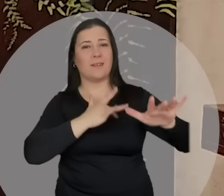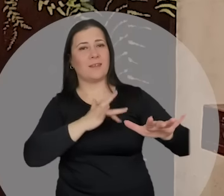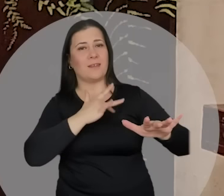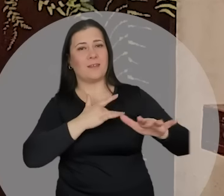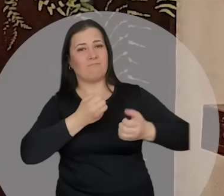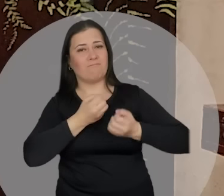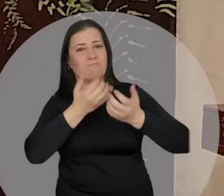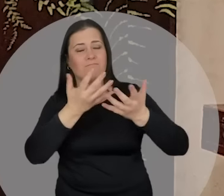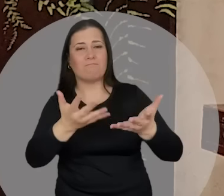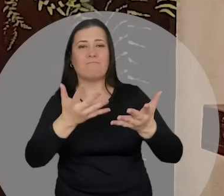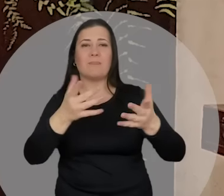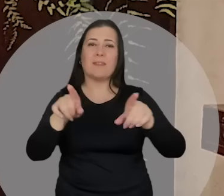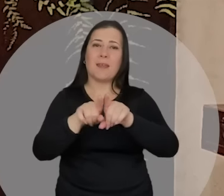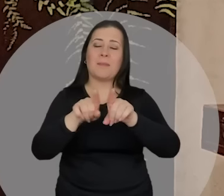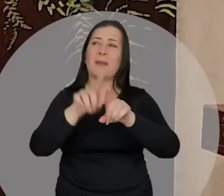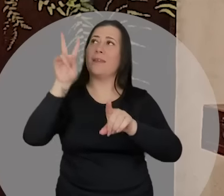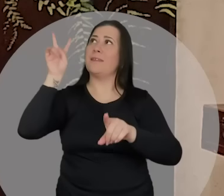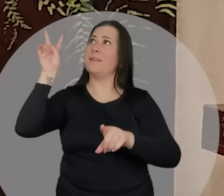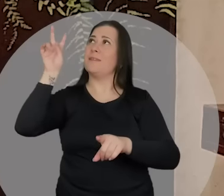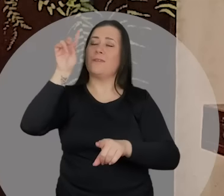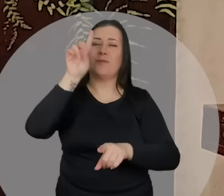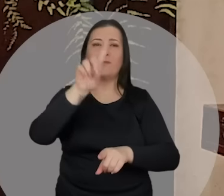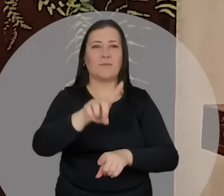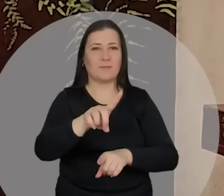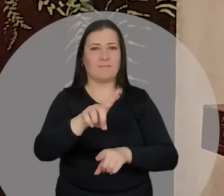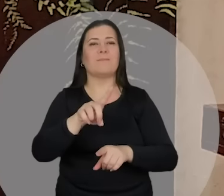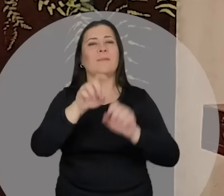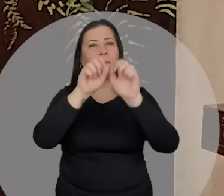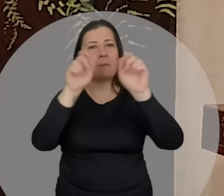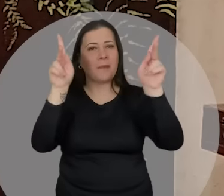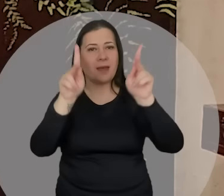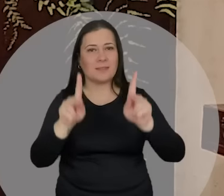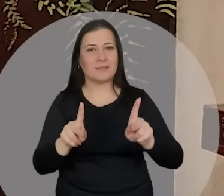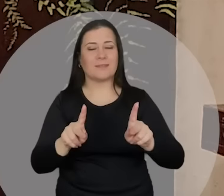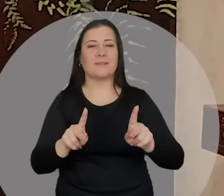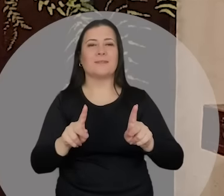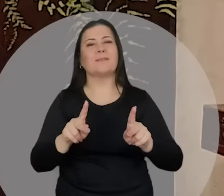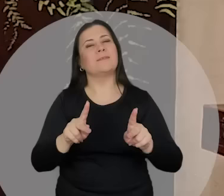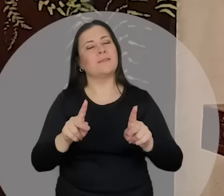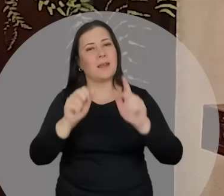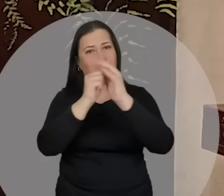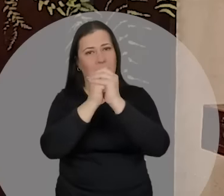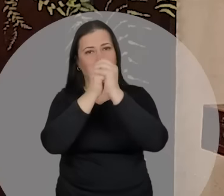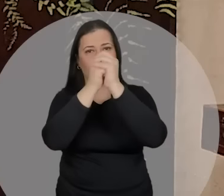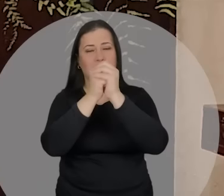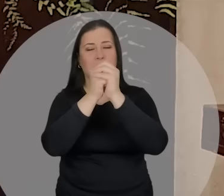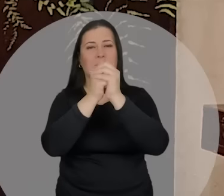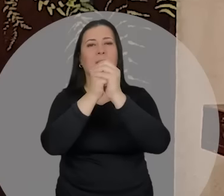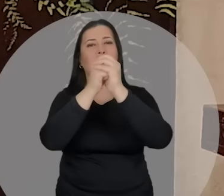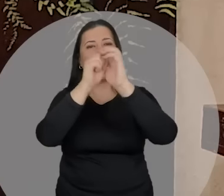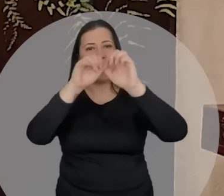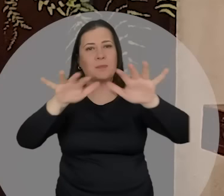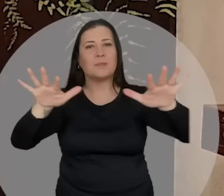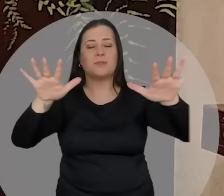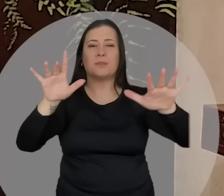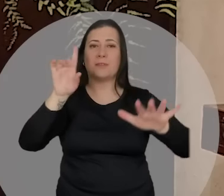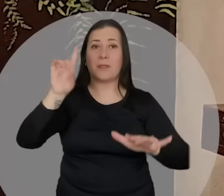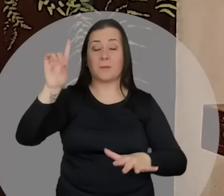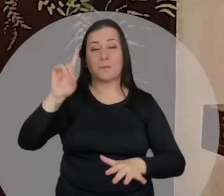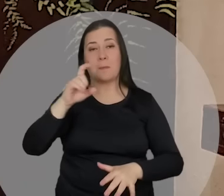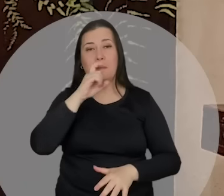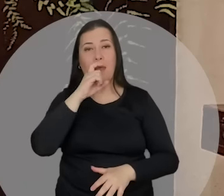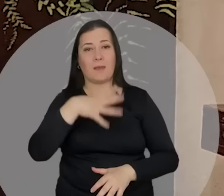o Senhor sobre ti levante o seu rosto e te dê da sua paz. Assim te abençoe o Deus que é Pai, Filho e